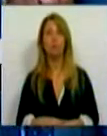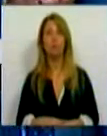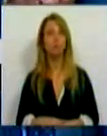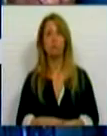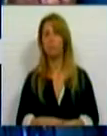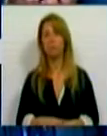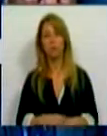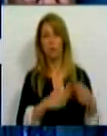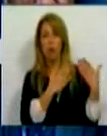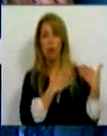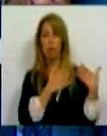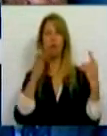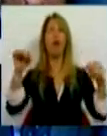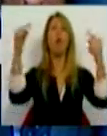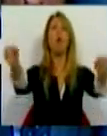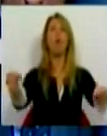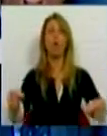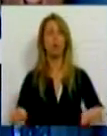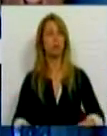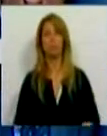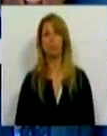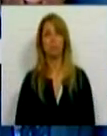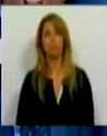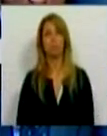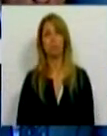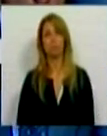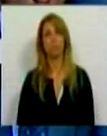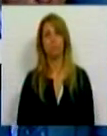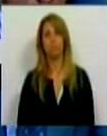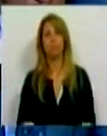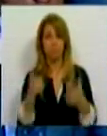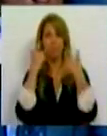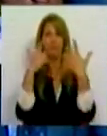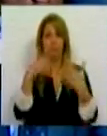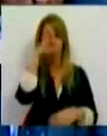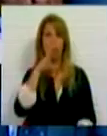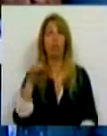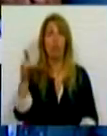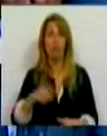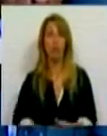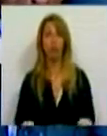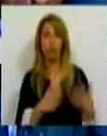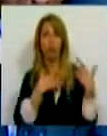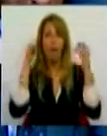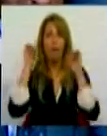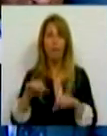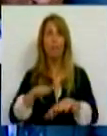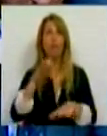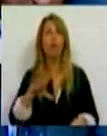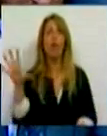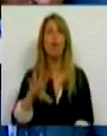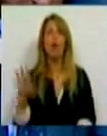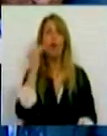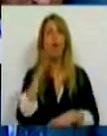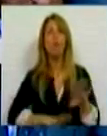é responsabilidade de outrem que não do Governo relativamente à forma como geriu